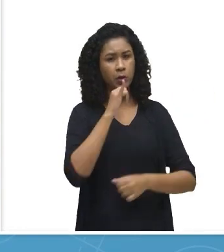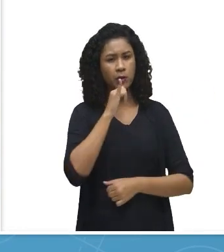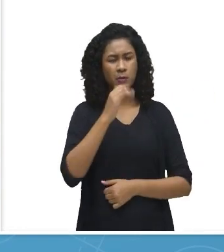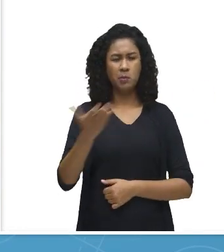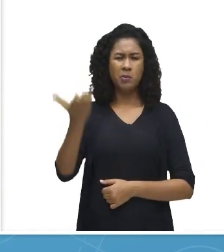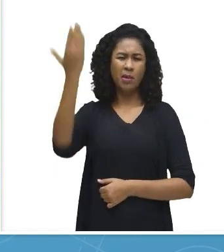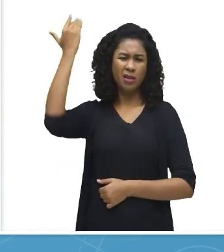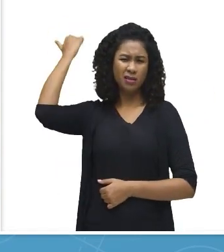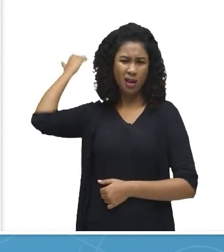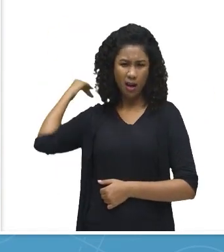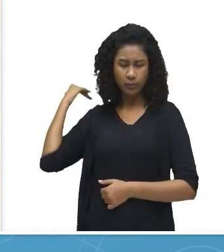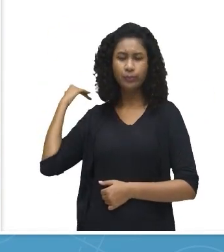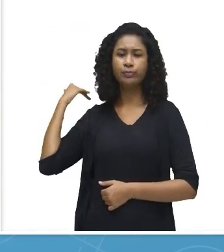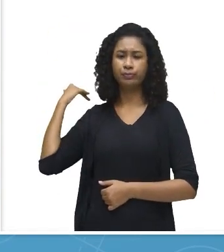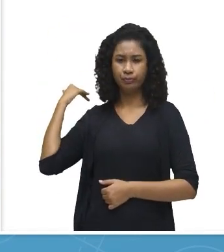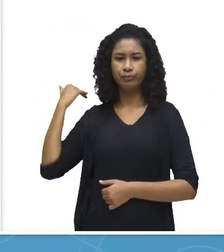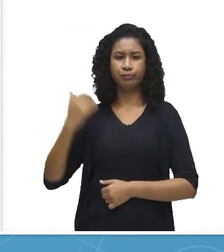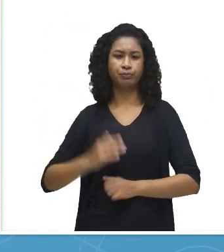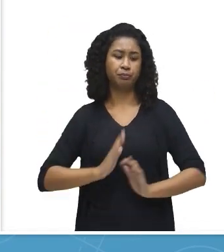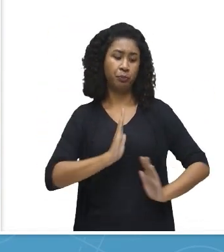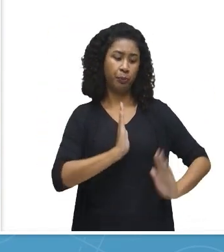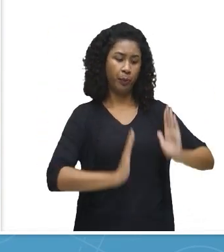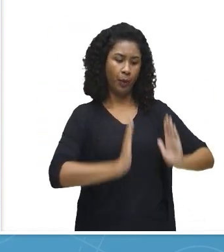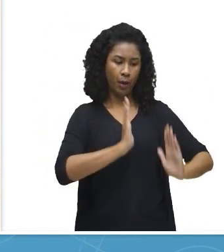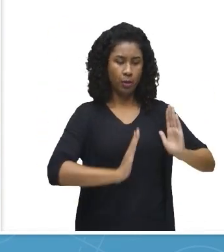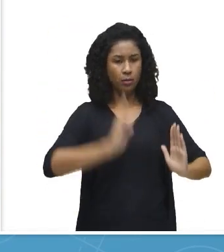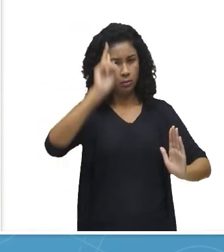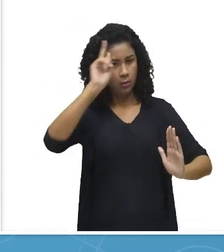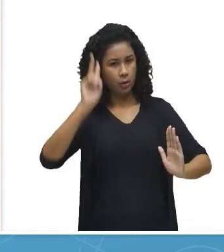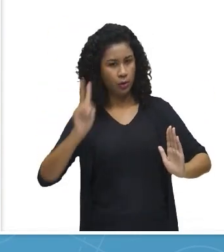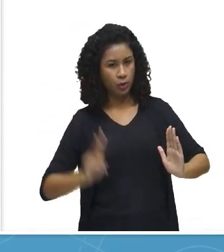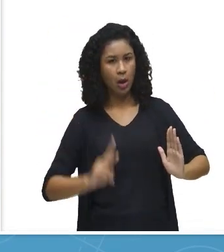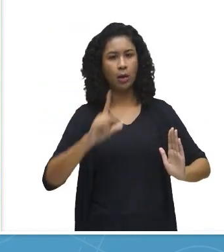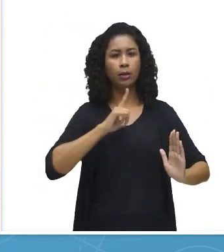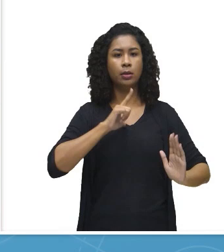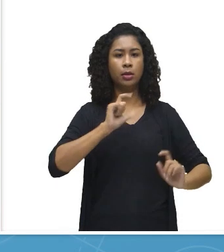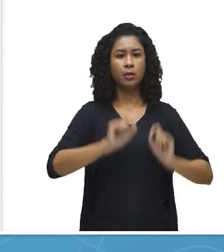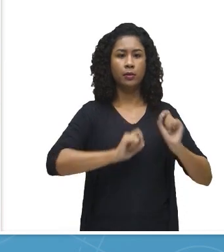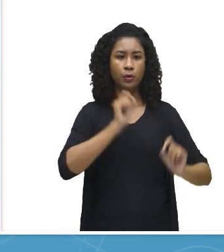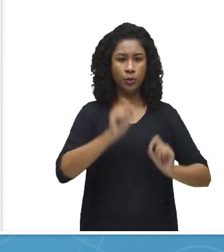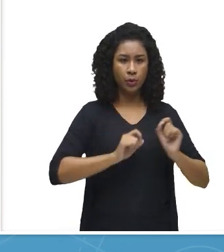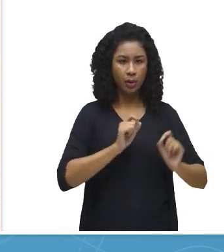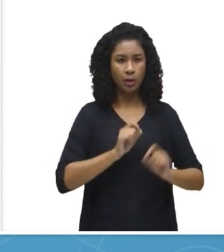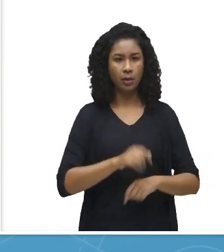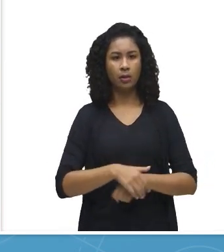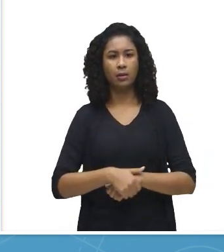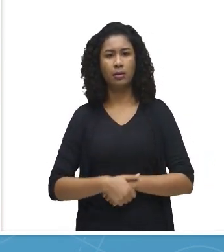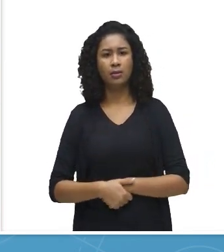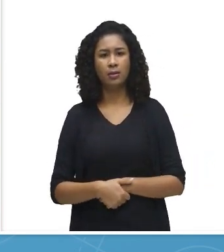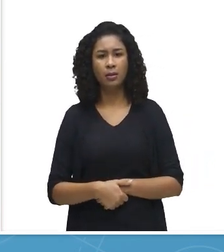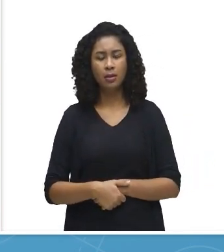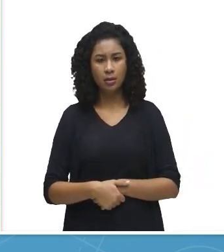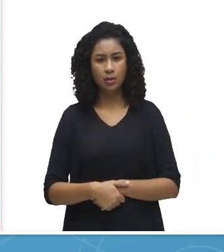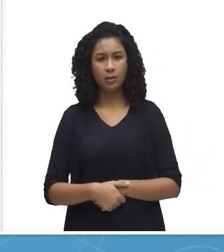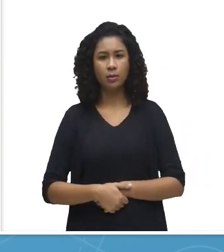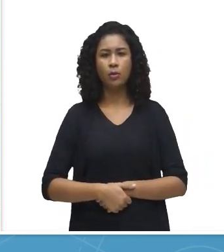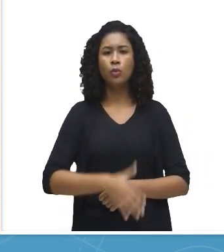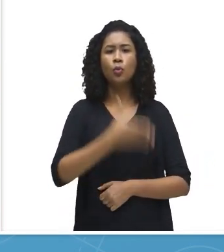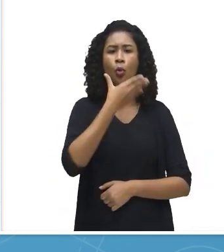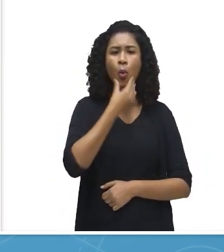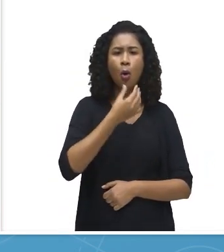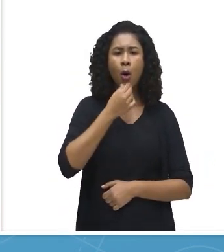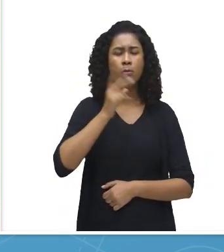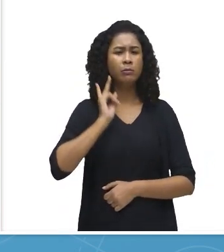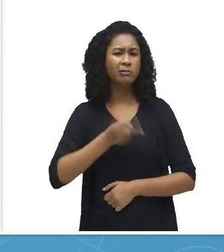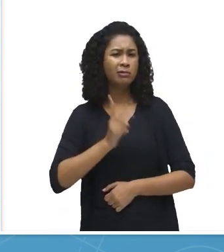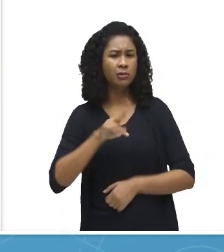à história antiga, houve a passagem do nomandismo para o sedentarismo. O homem que vivia andando